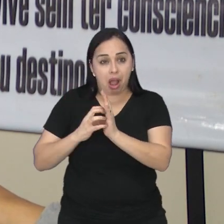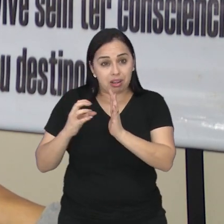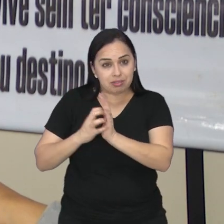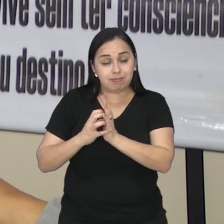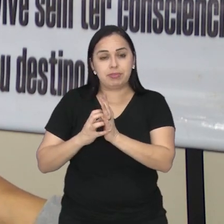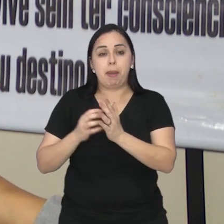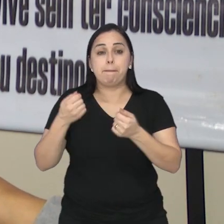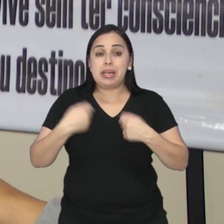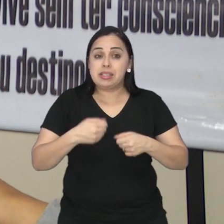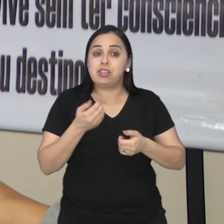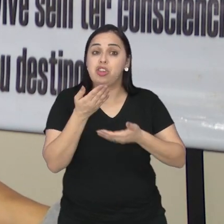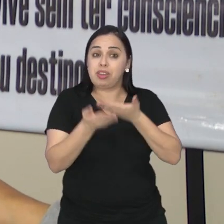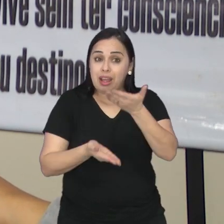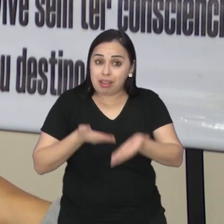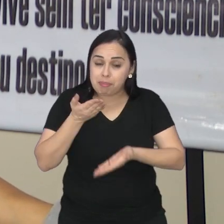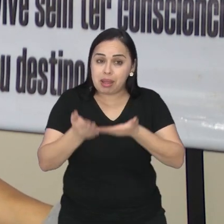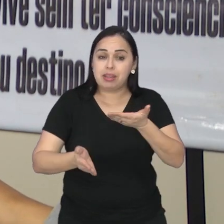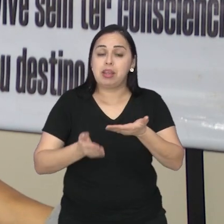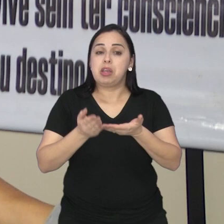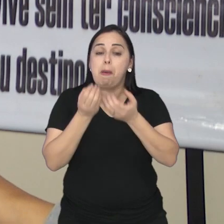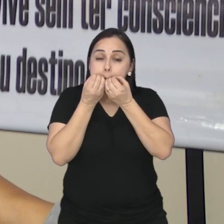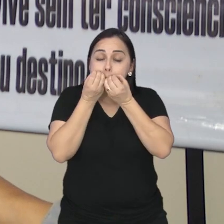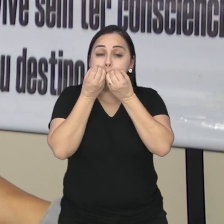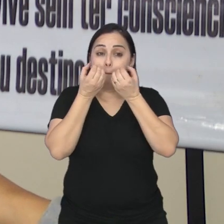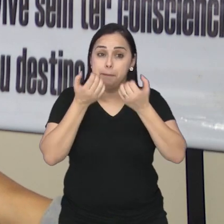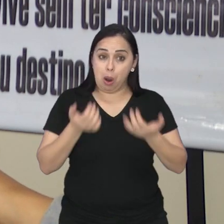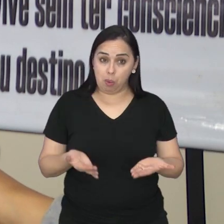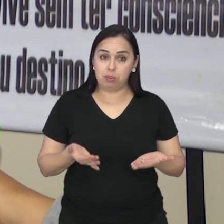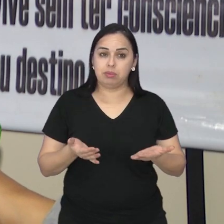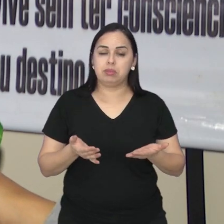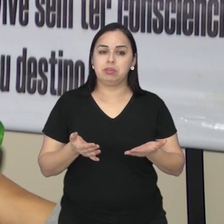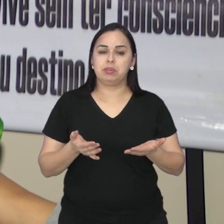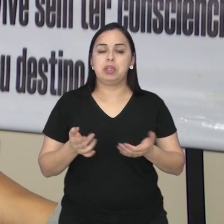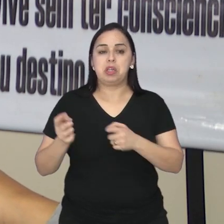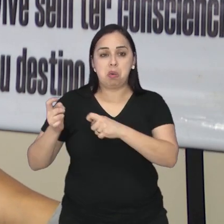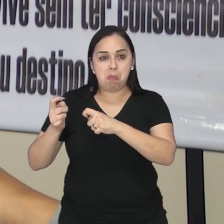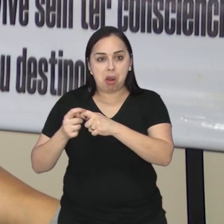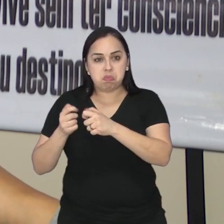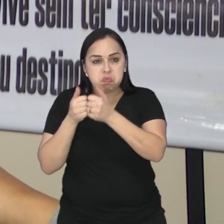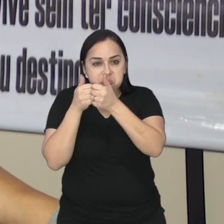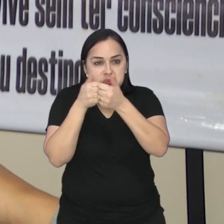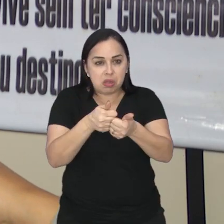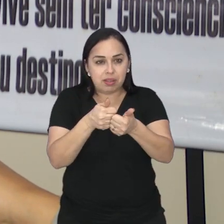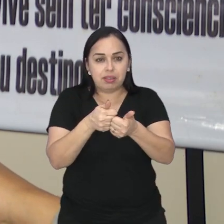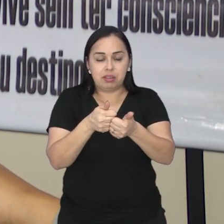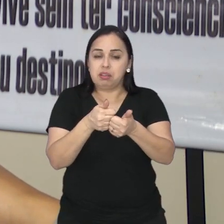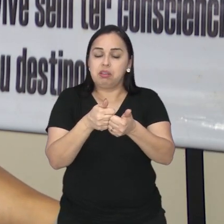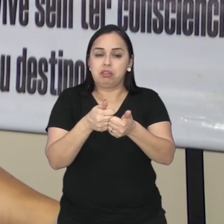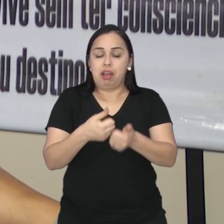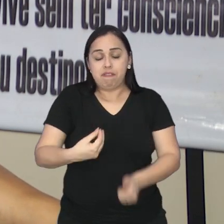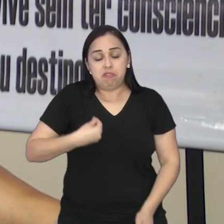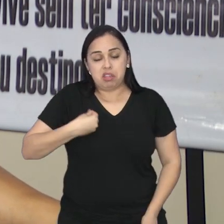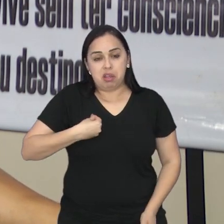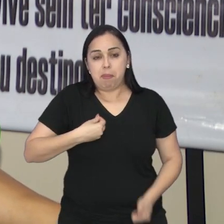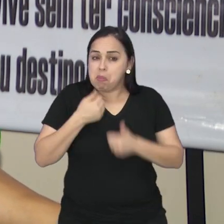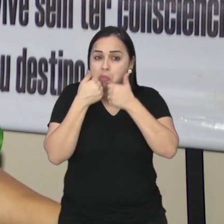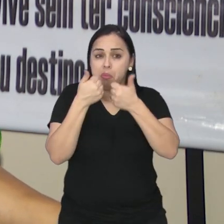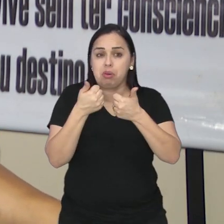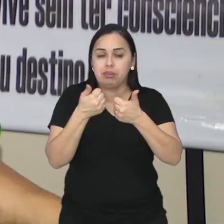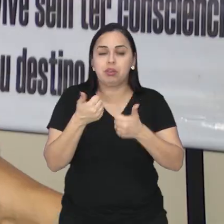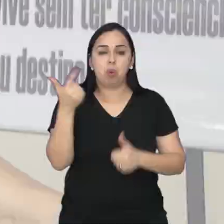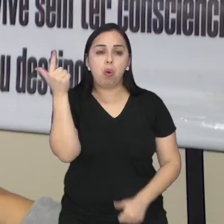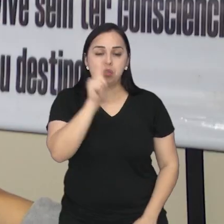HIV precisa de tratamento e com bom tratamento e acompanhamento tem como viver bem